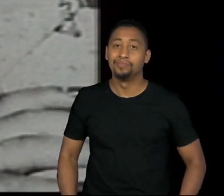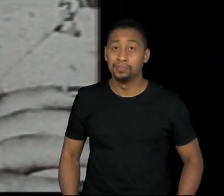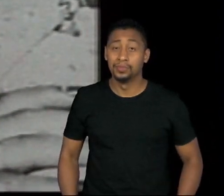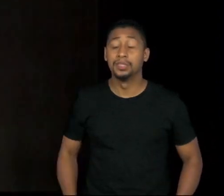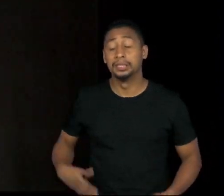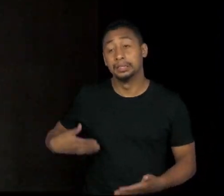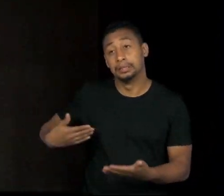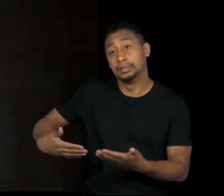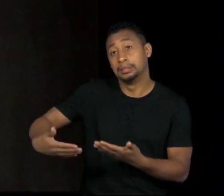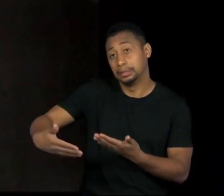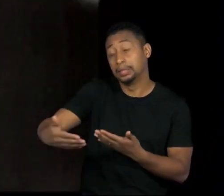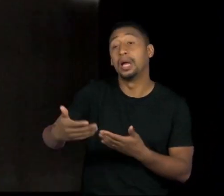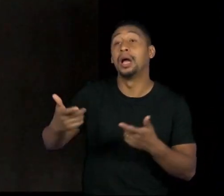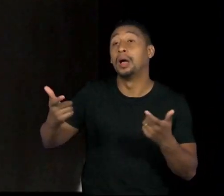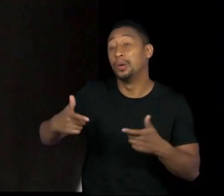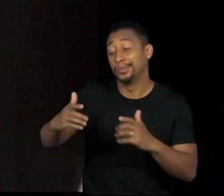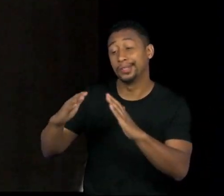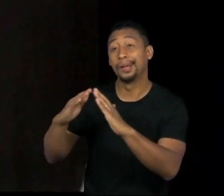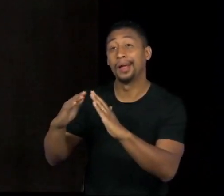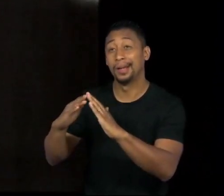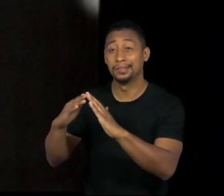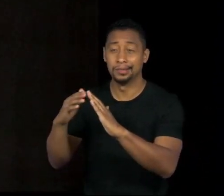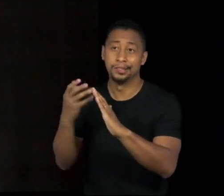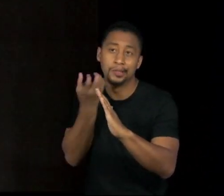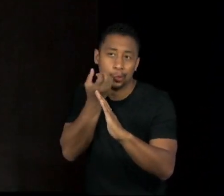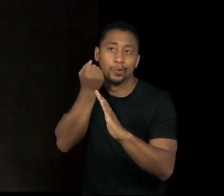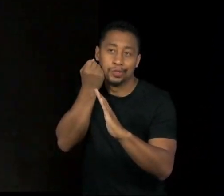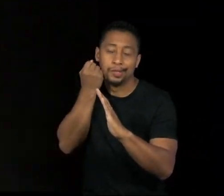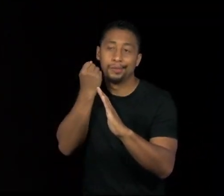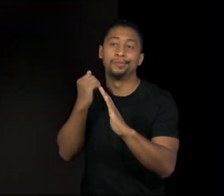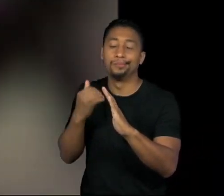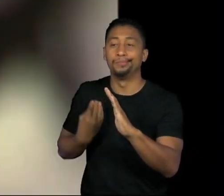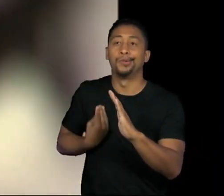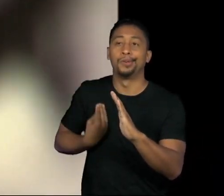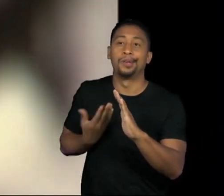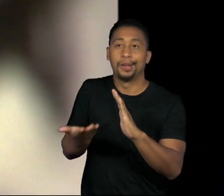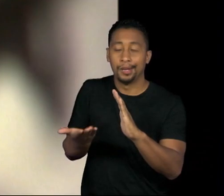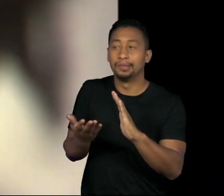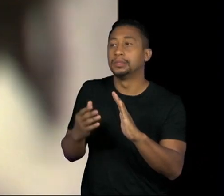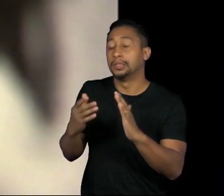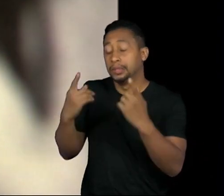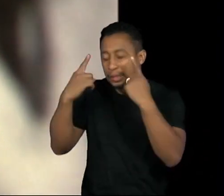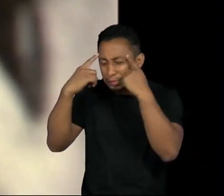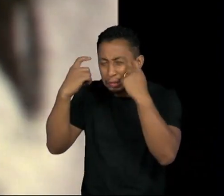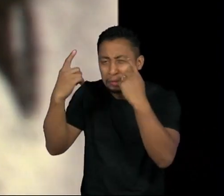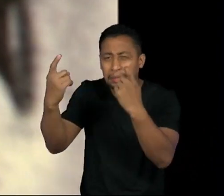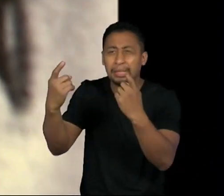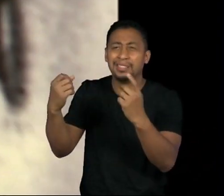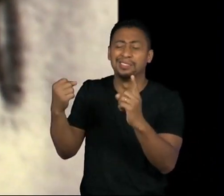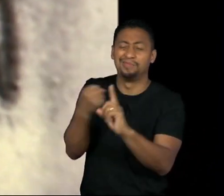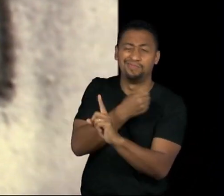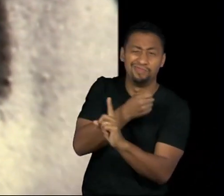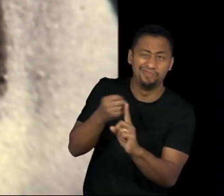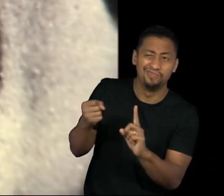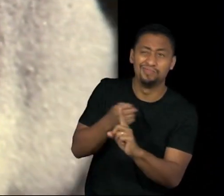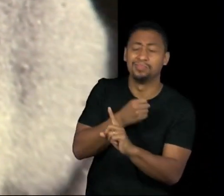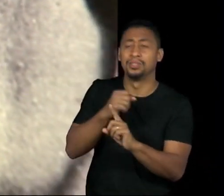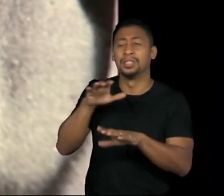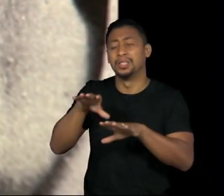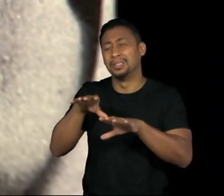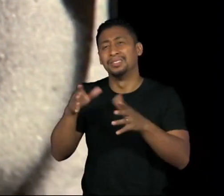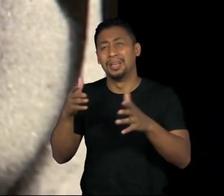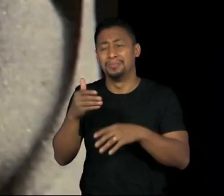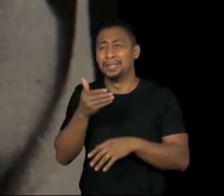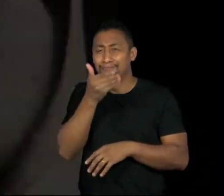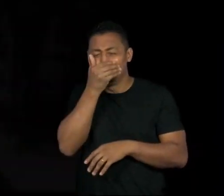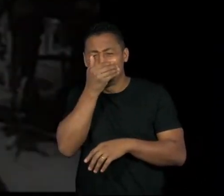Passou a viver em internatos e nas ruas, sofrendo agressões físicas e convivendo com a prostituição, o álcool e